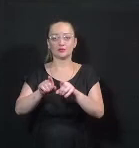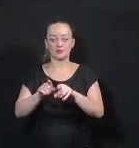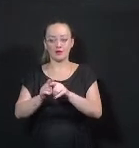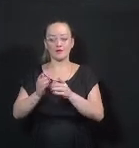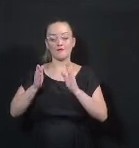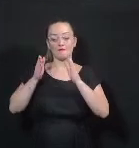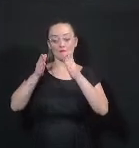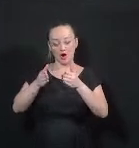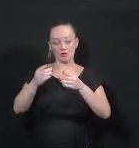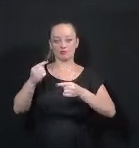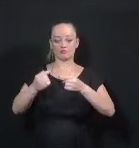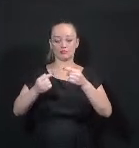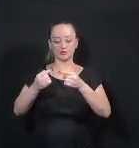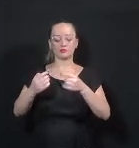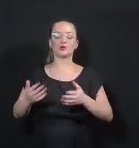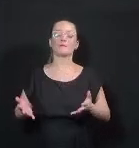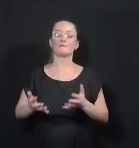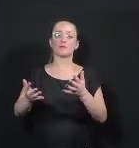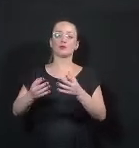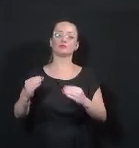de promoção da igualdade.